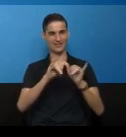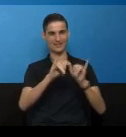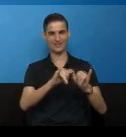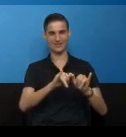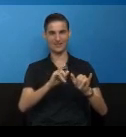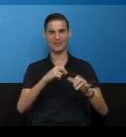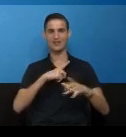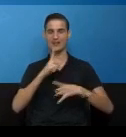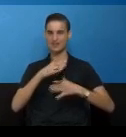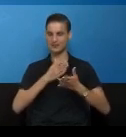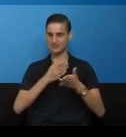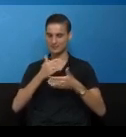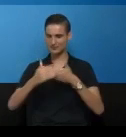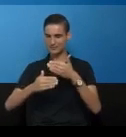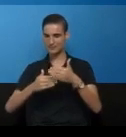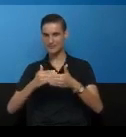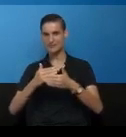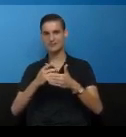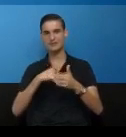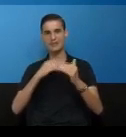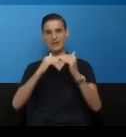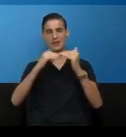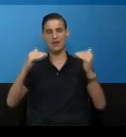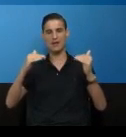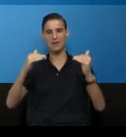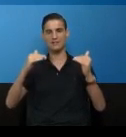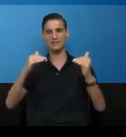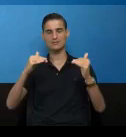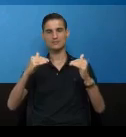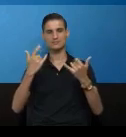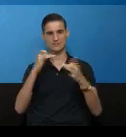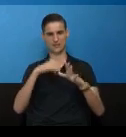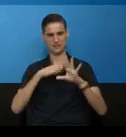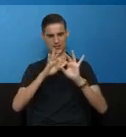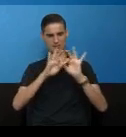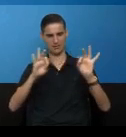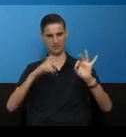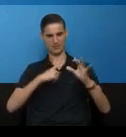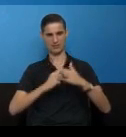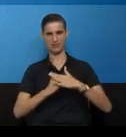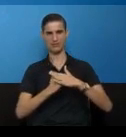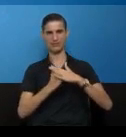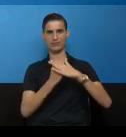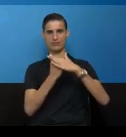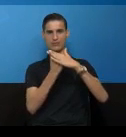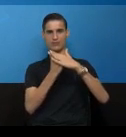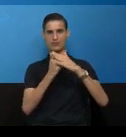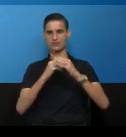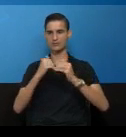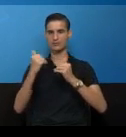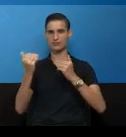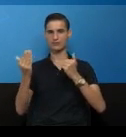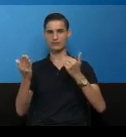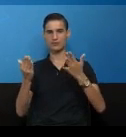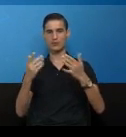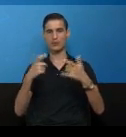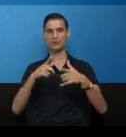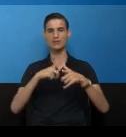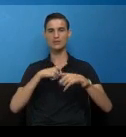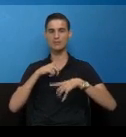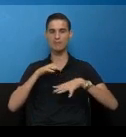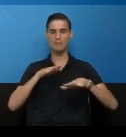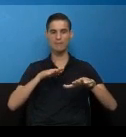repouso seja um segmento de reta horizontal. Se essa corda sofrer uma ação de força externa que a coloque